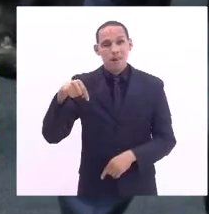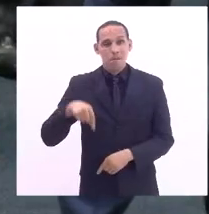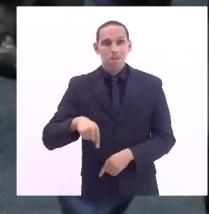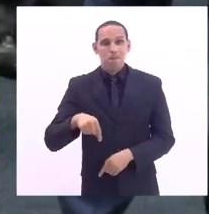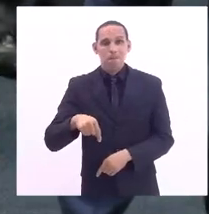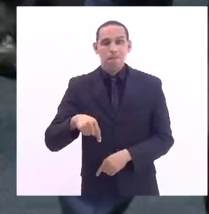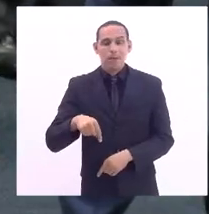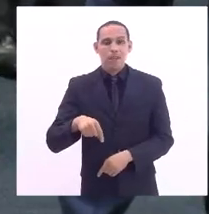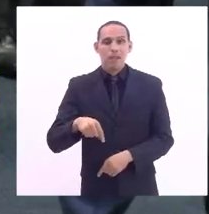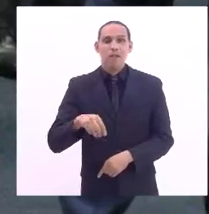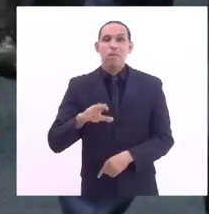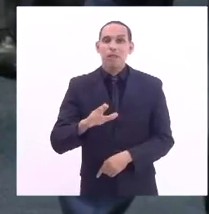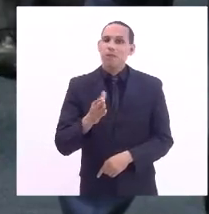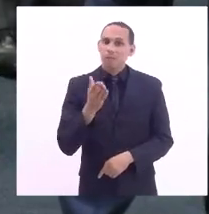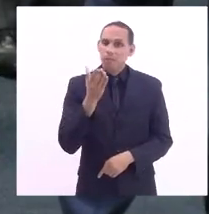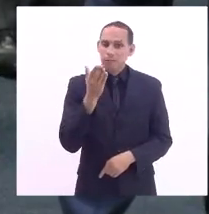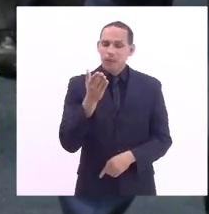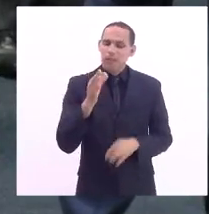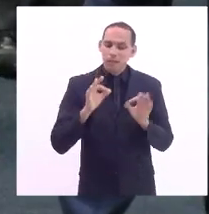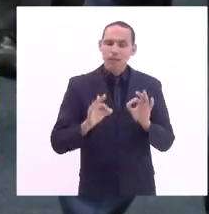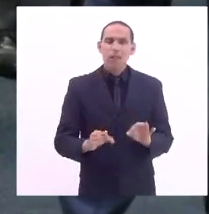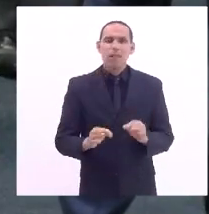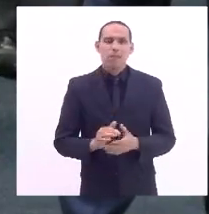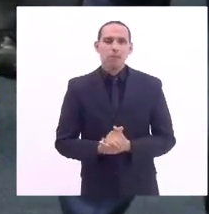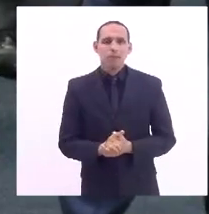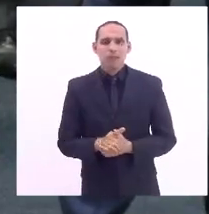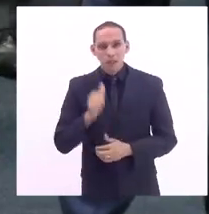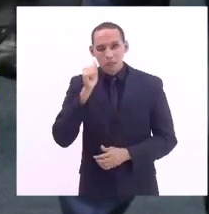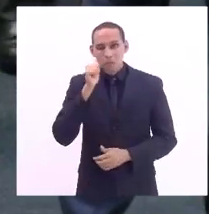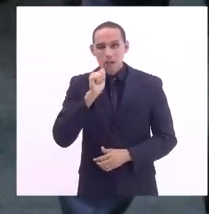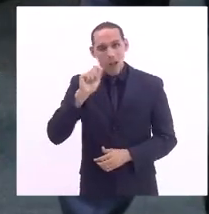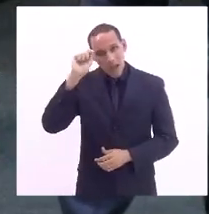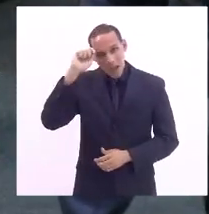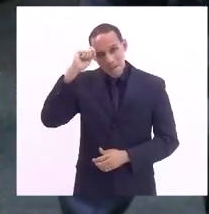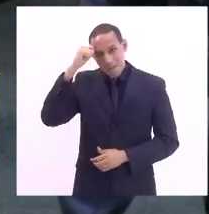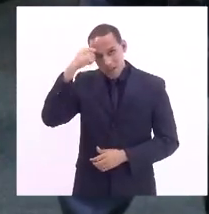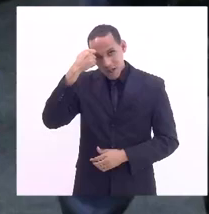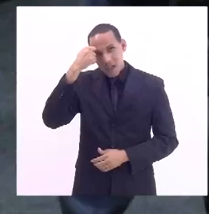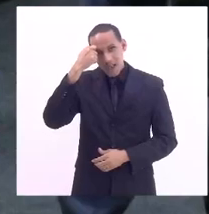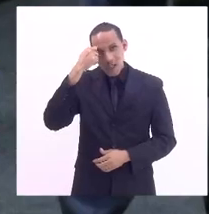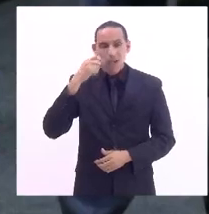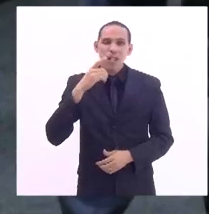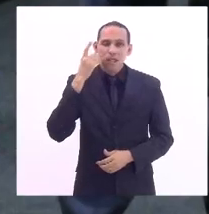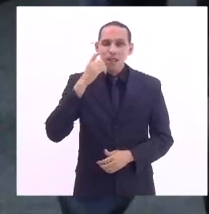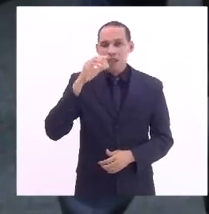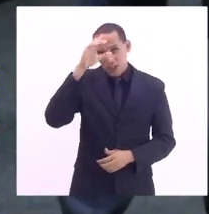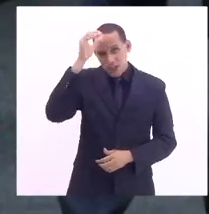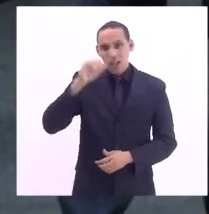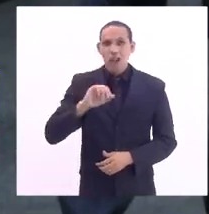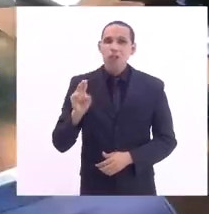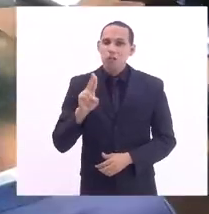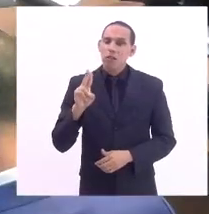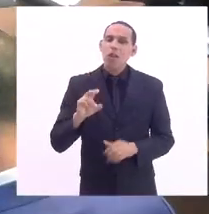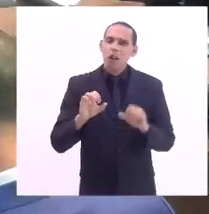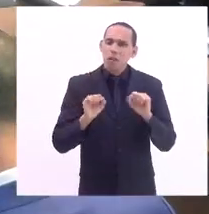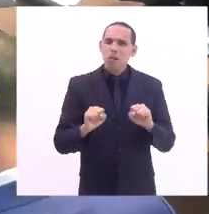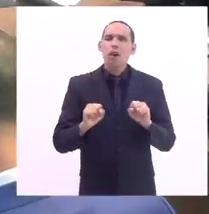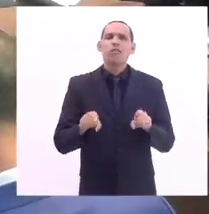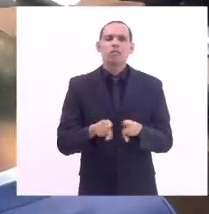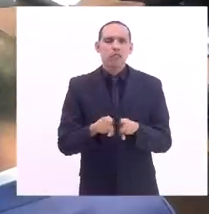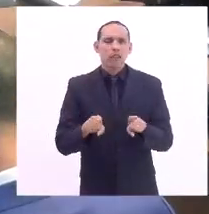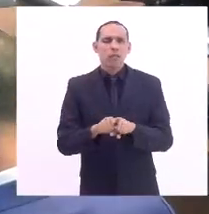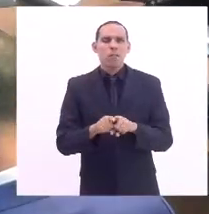E, deputada, a senhora está correta. Mulheres negras, deputada Tia Ju, podem ser 10 vezes